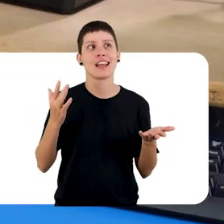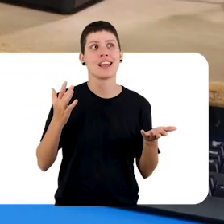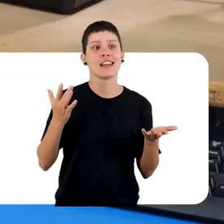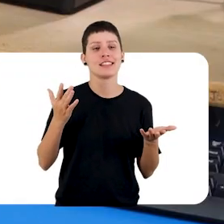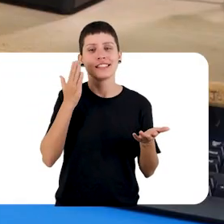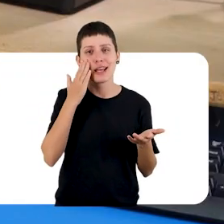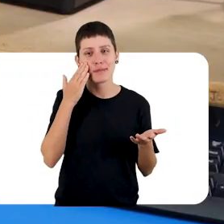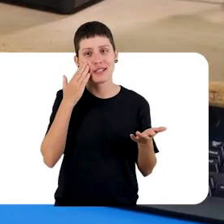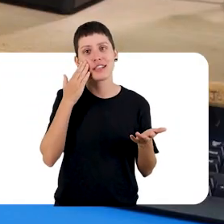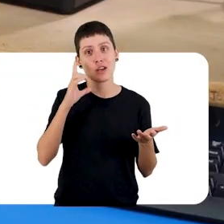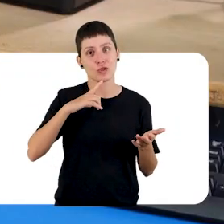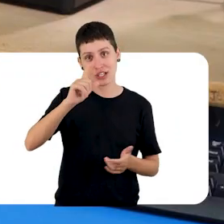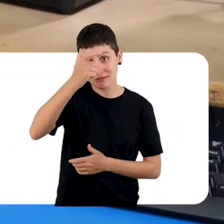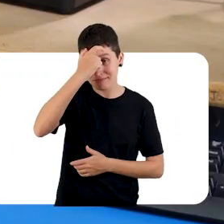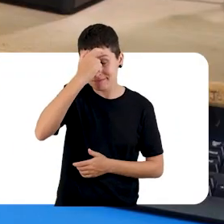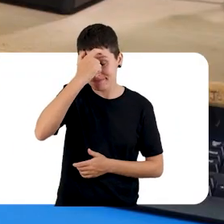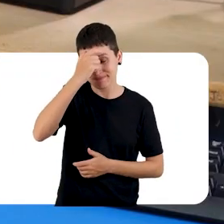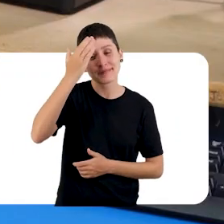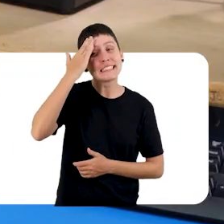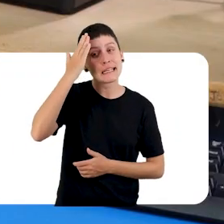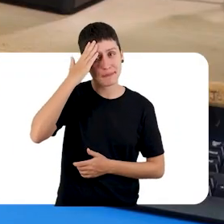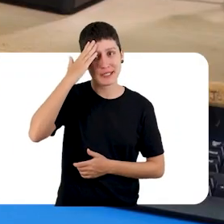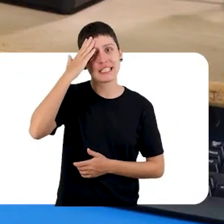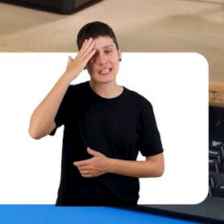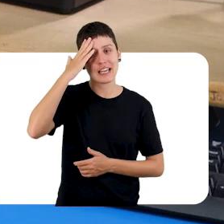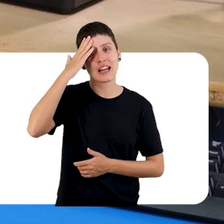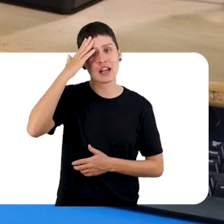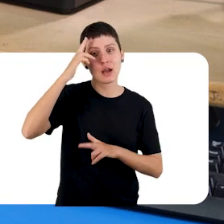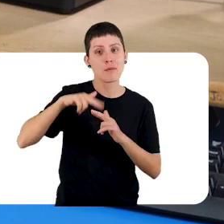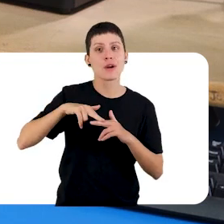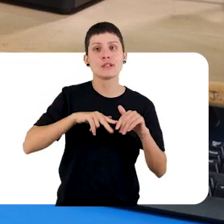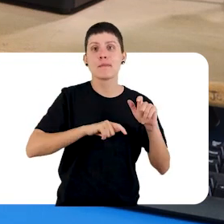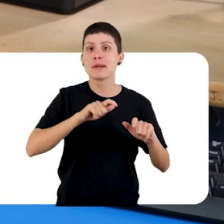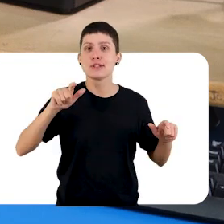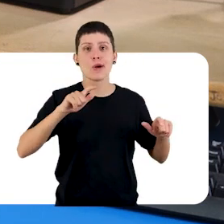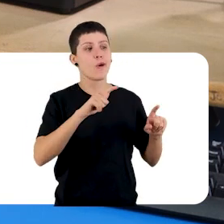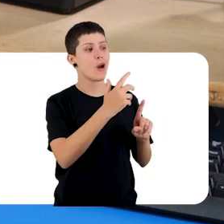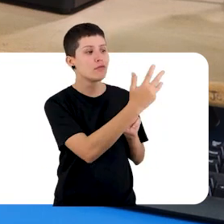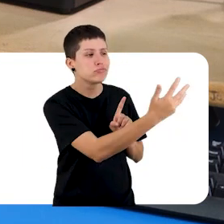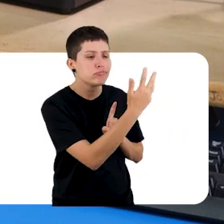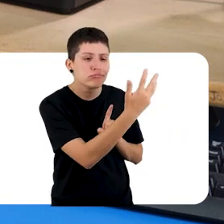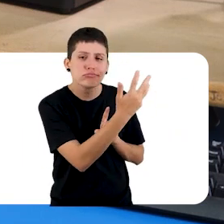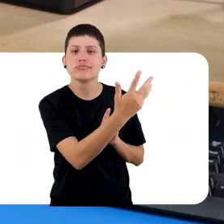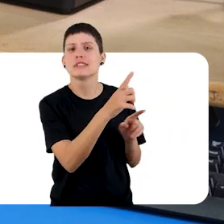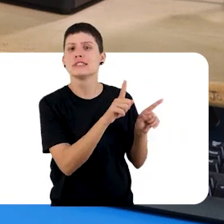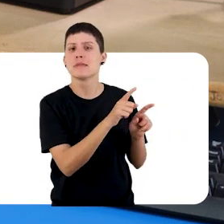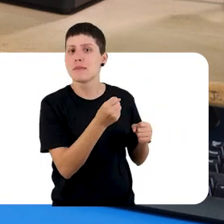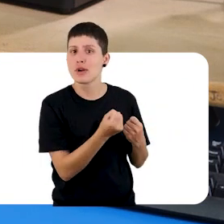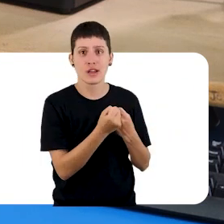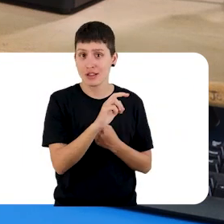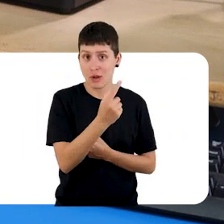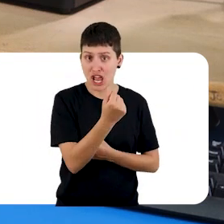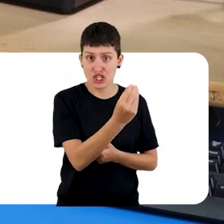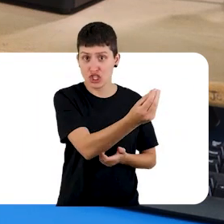tendo uma consciência muito viva, muito a partir de pessoas que me apoiaram, né, e não era nem